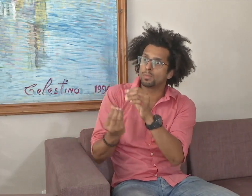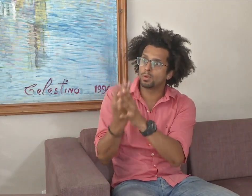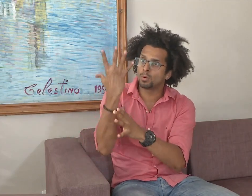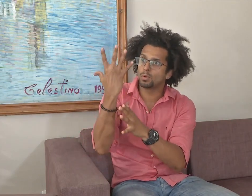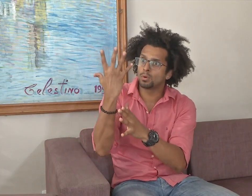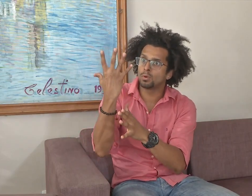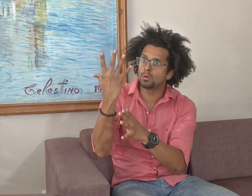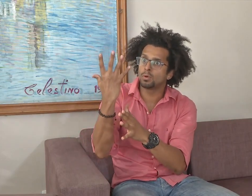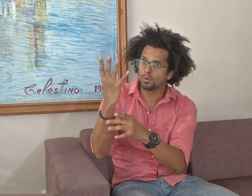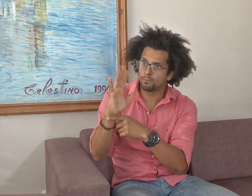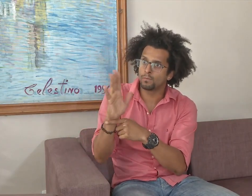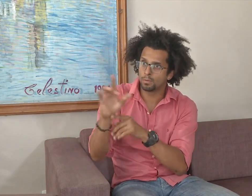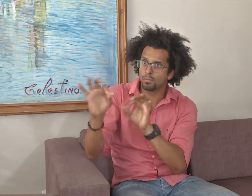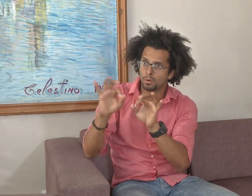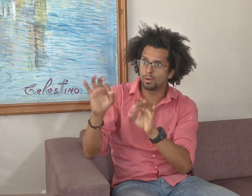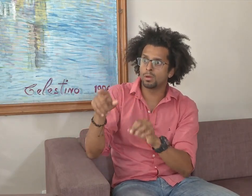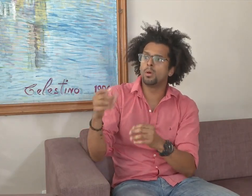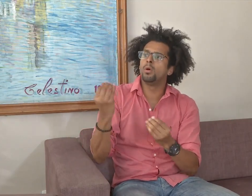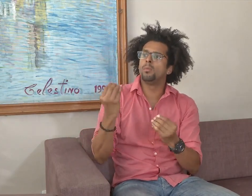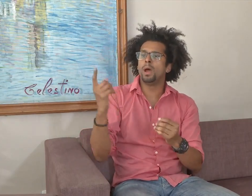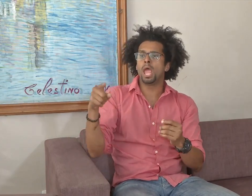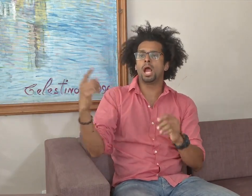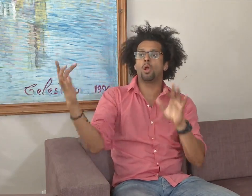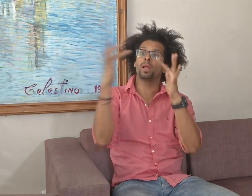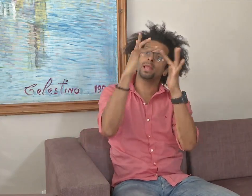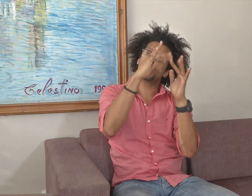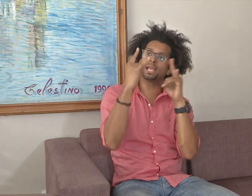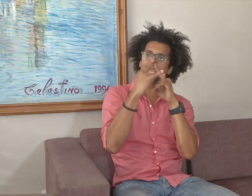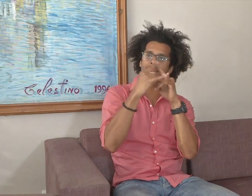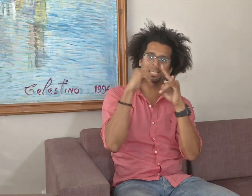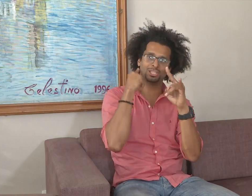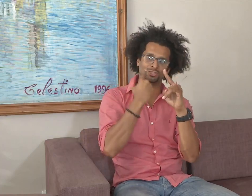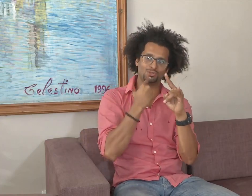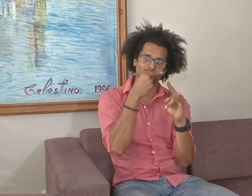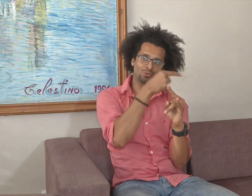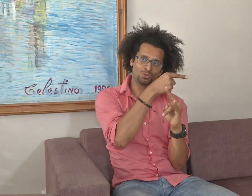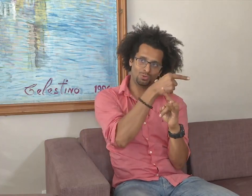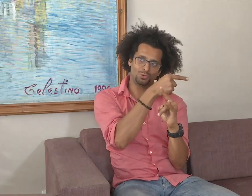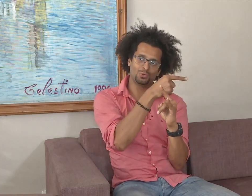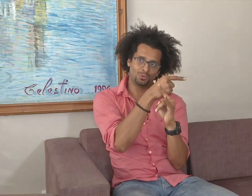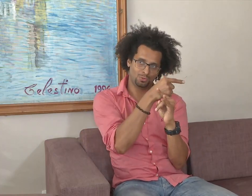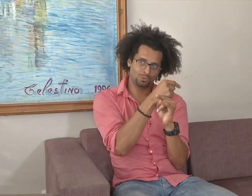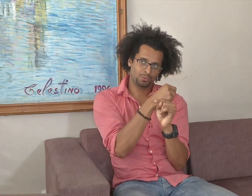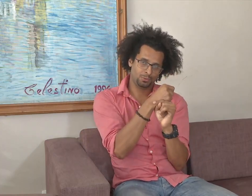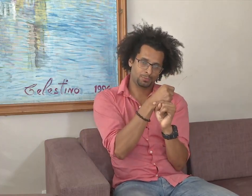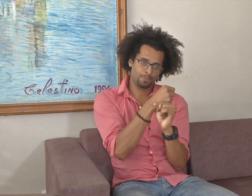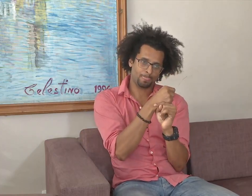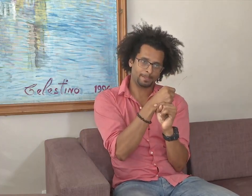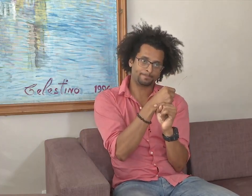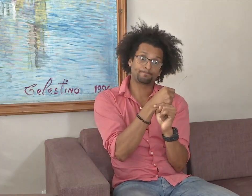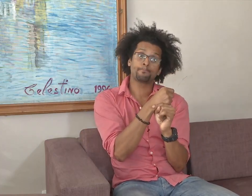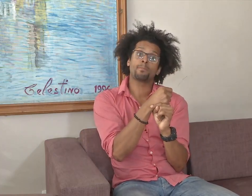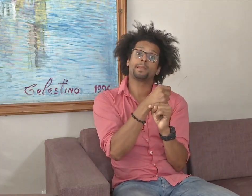produção do filme, ela entrou em contato com o INES, com o Instituto Nacional de Educação de Surdos,